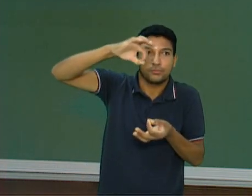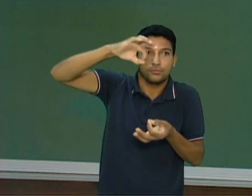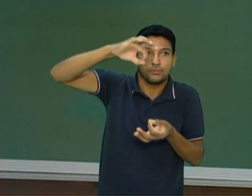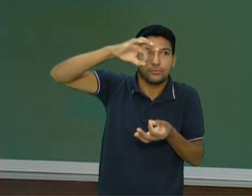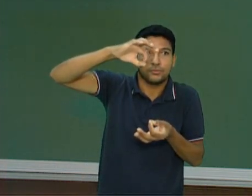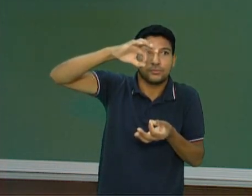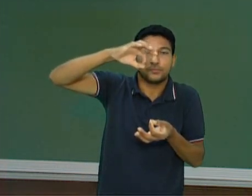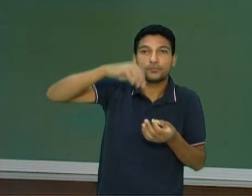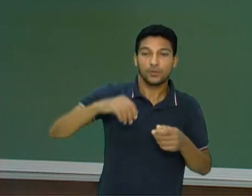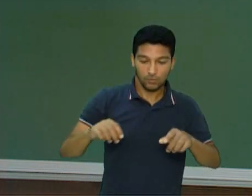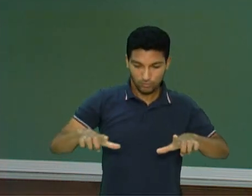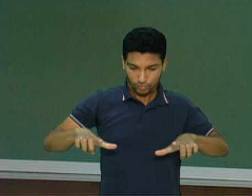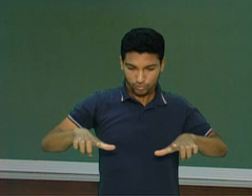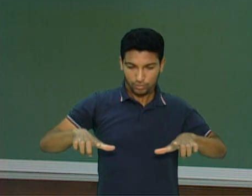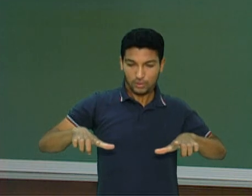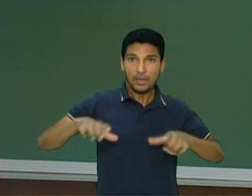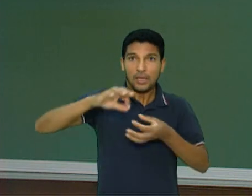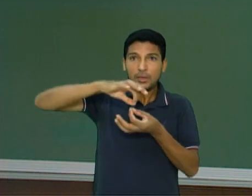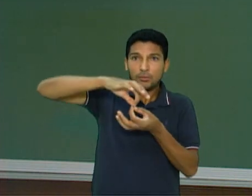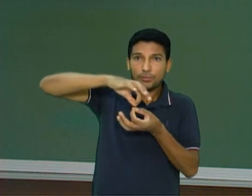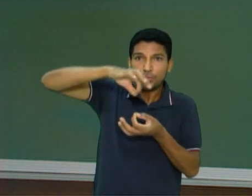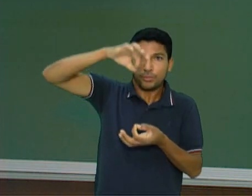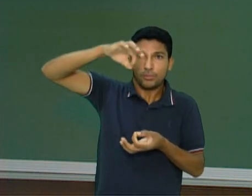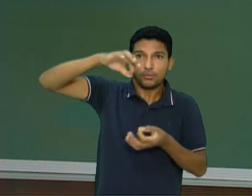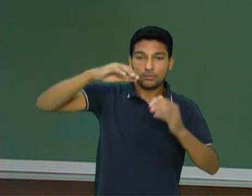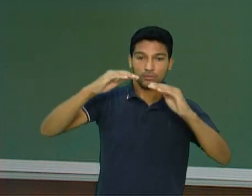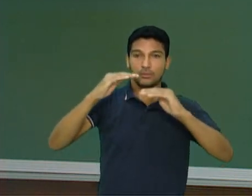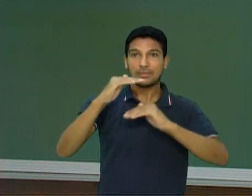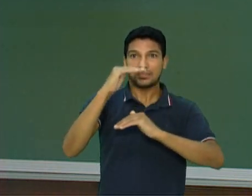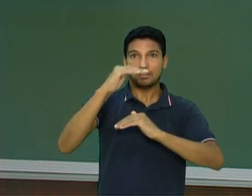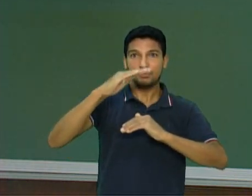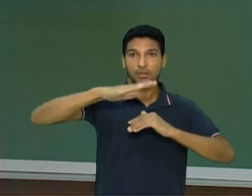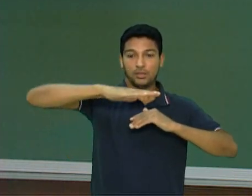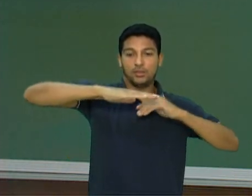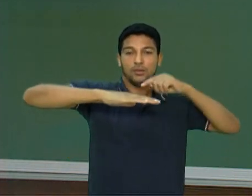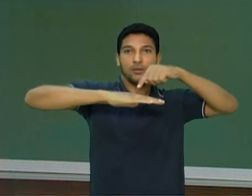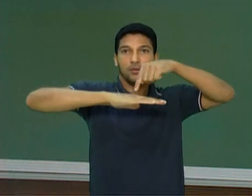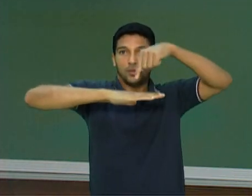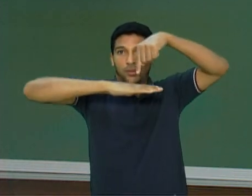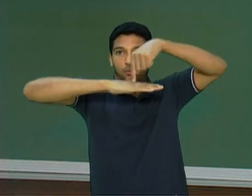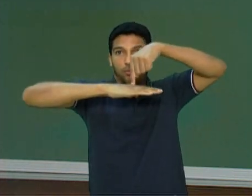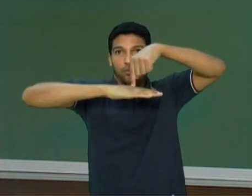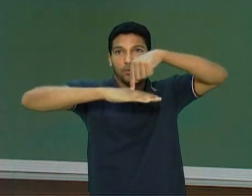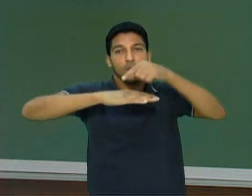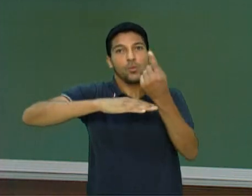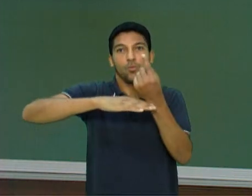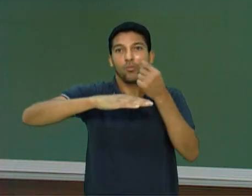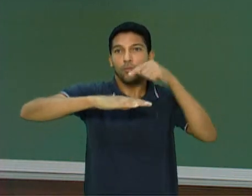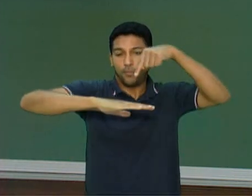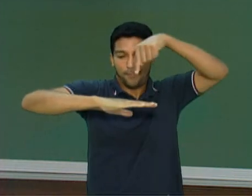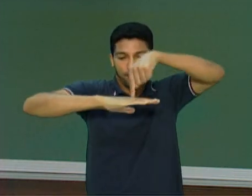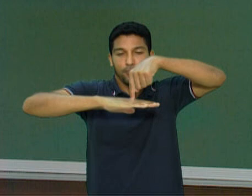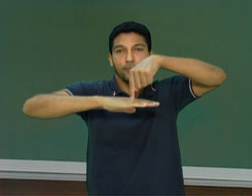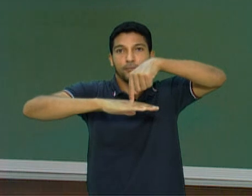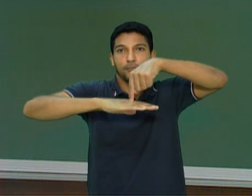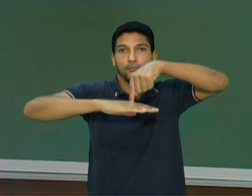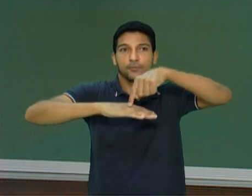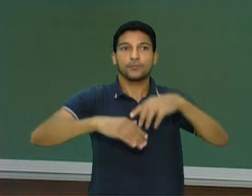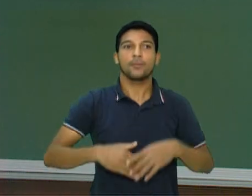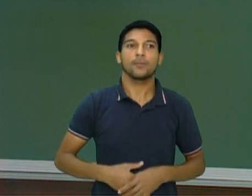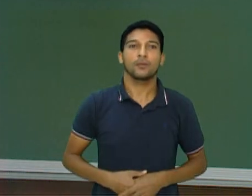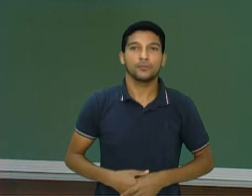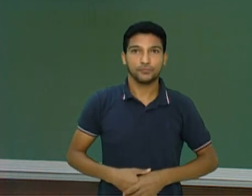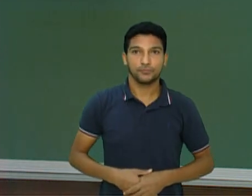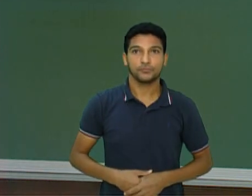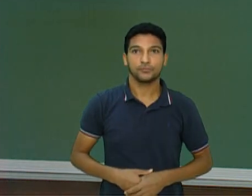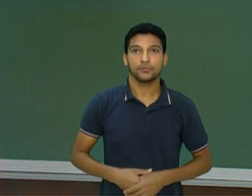na horizontal, a sombra dele, com o sol a pino, será esse único ponto, ok? Beleza? Bem parecido como